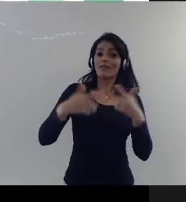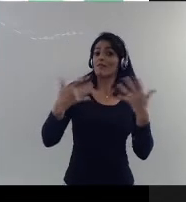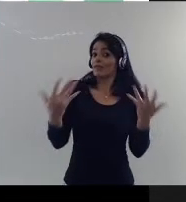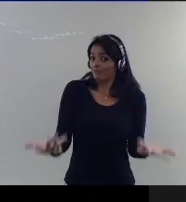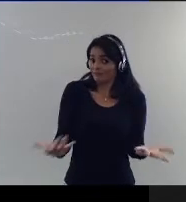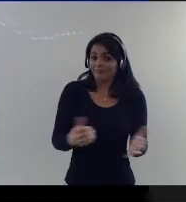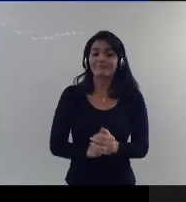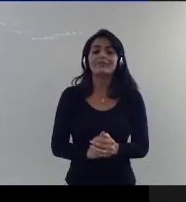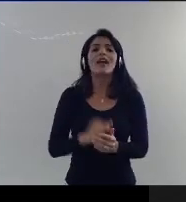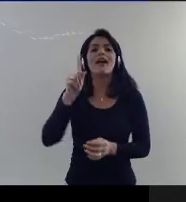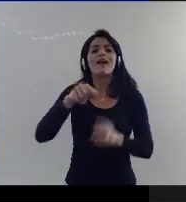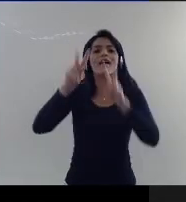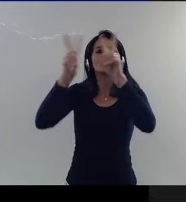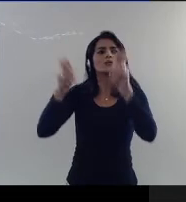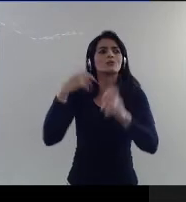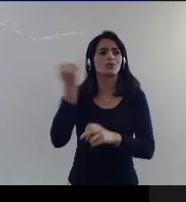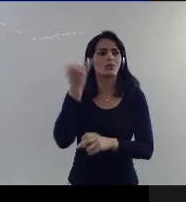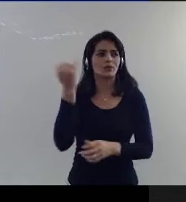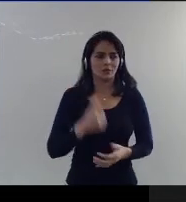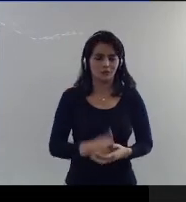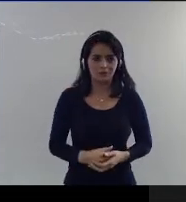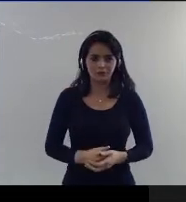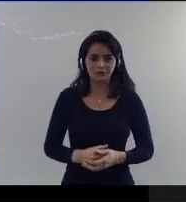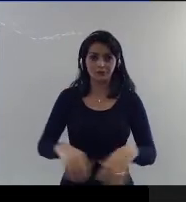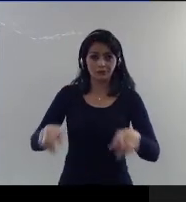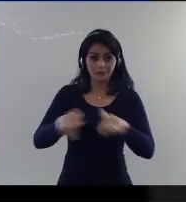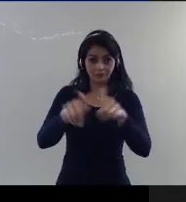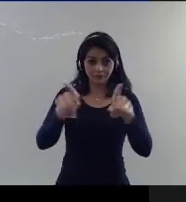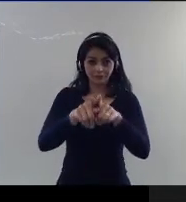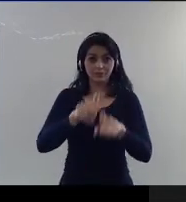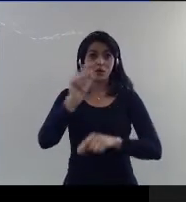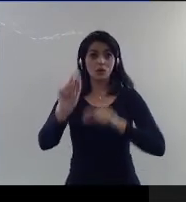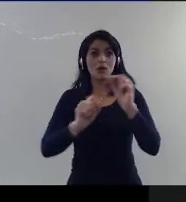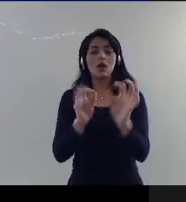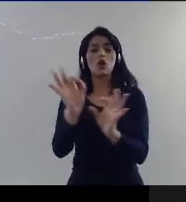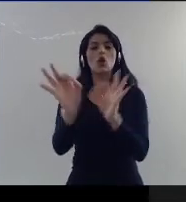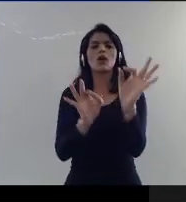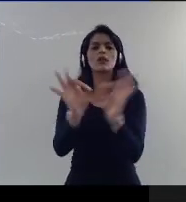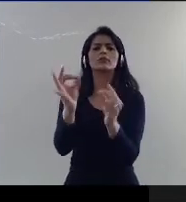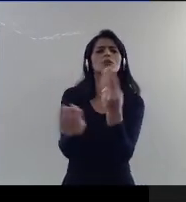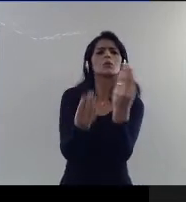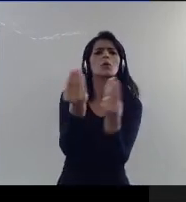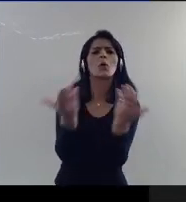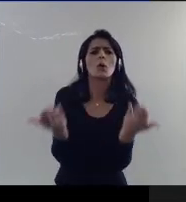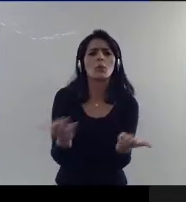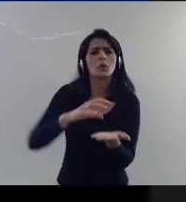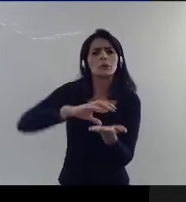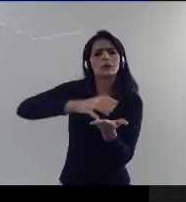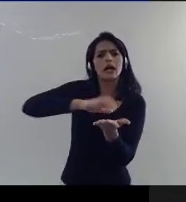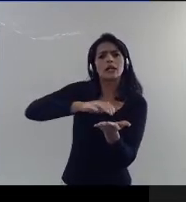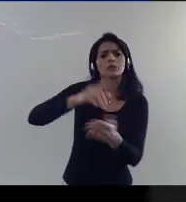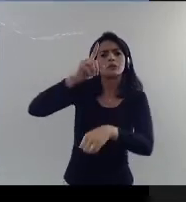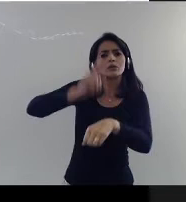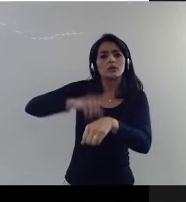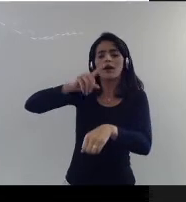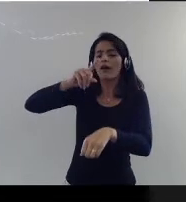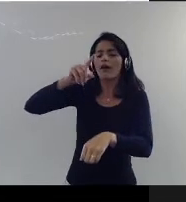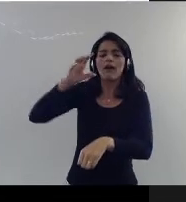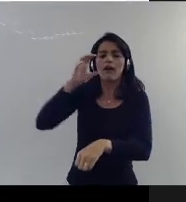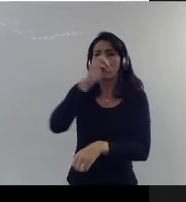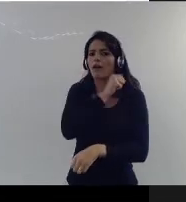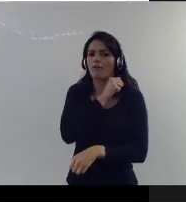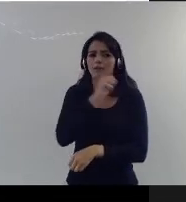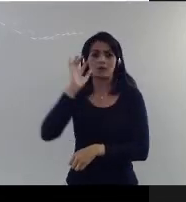importante aí para a gente. A outra questão é justamente como é que a gente organiza ambientes com dados em tempo real para a gente tomar decisão